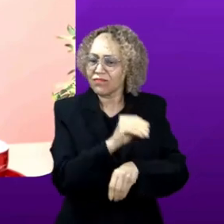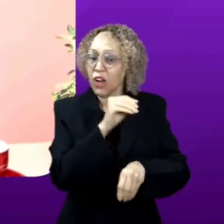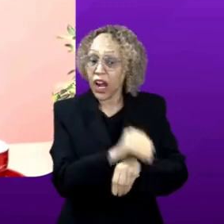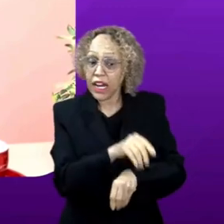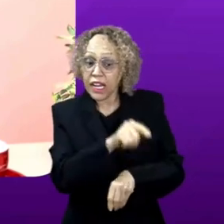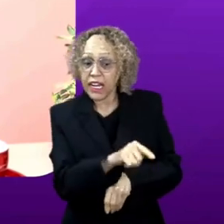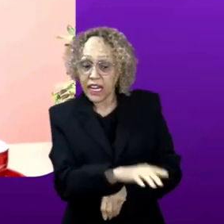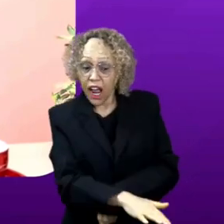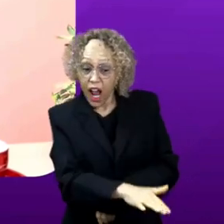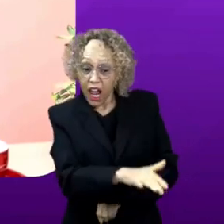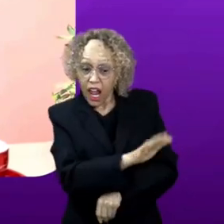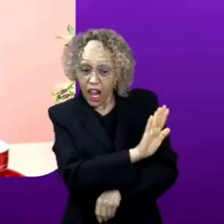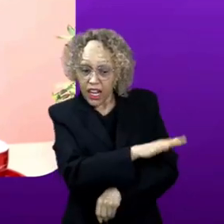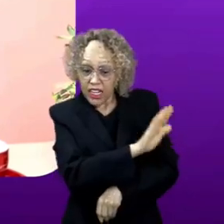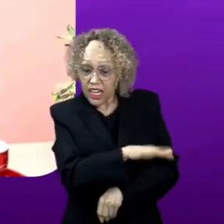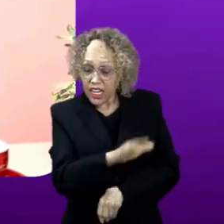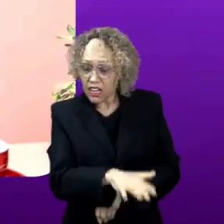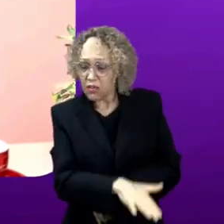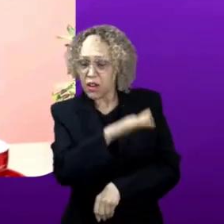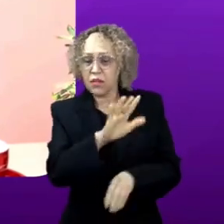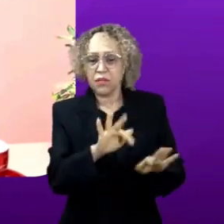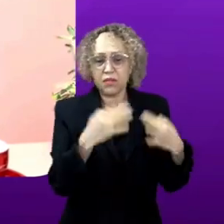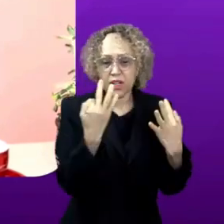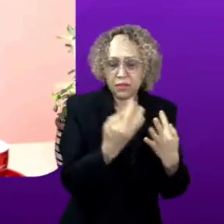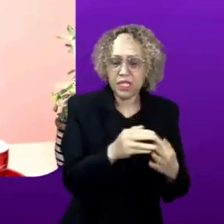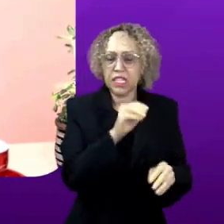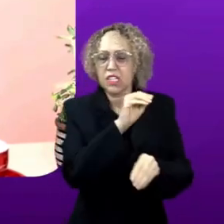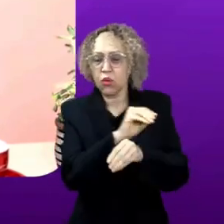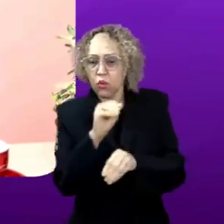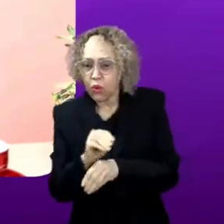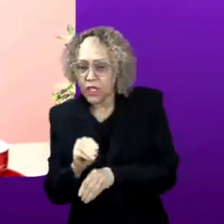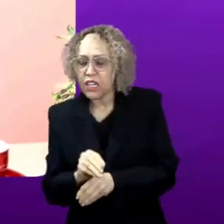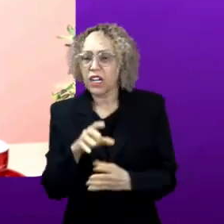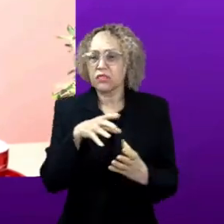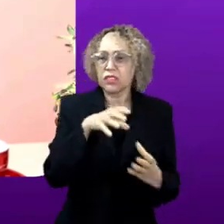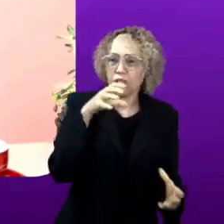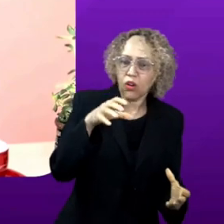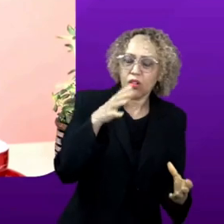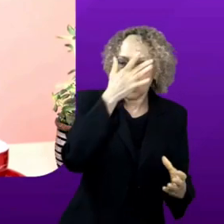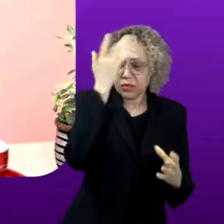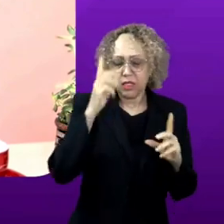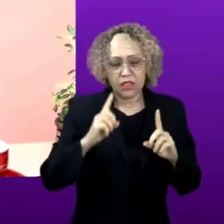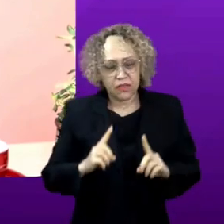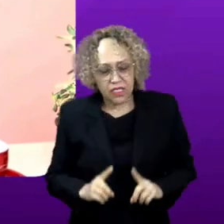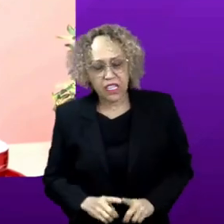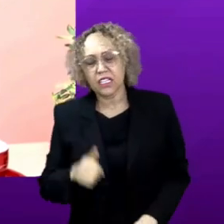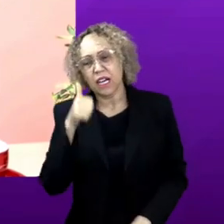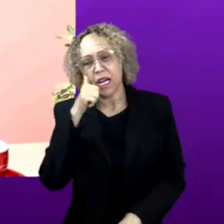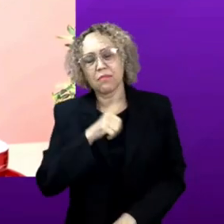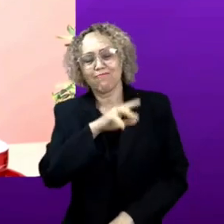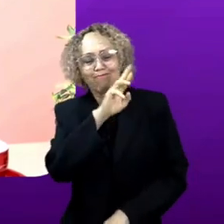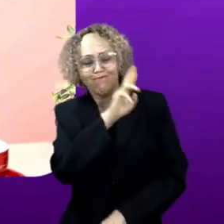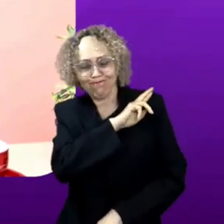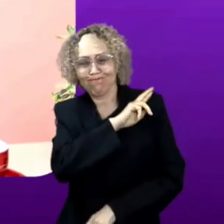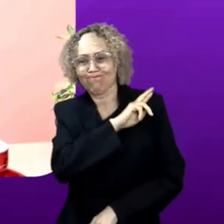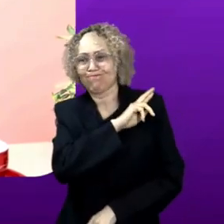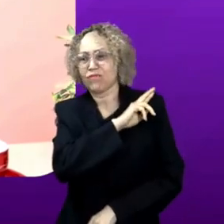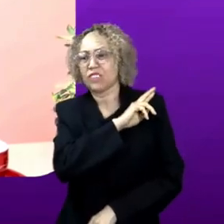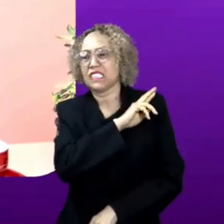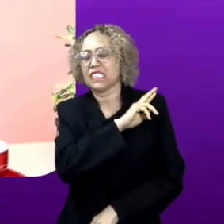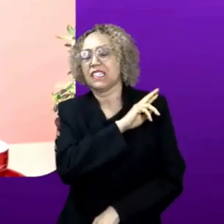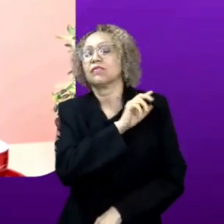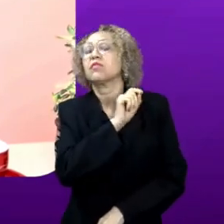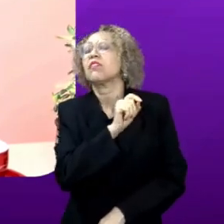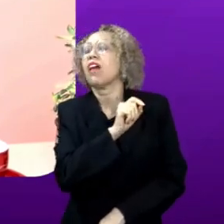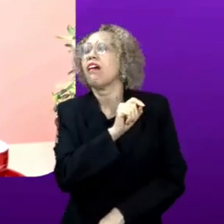criação das crianças, famílias, o cuidado com os idosos, com as pessoas com deficiência, que, a via de